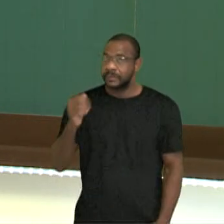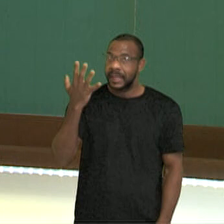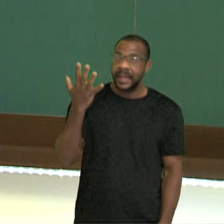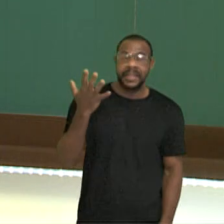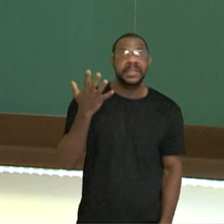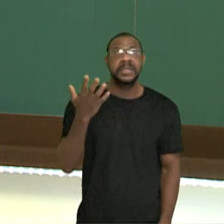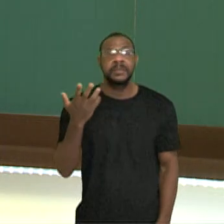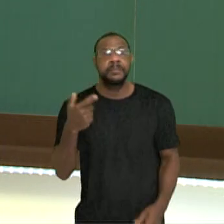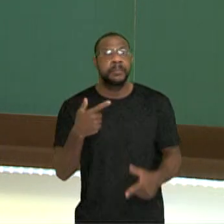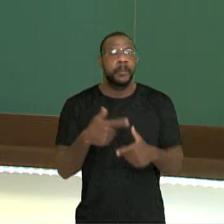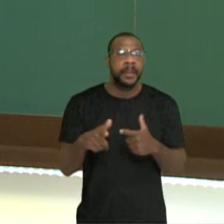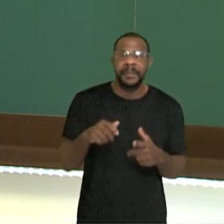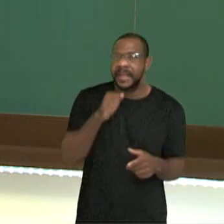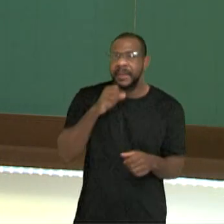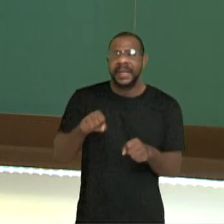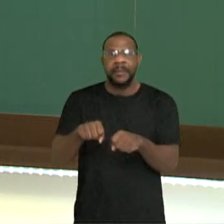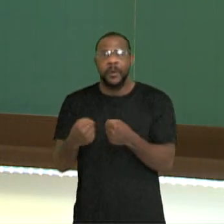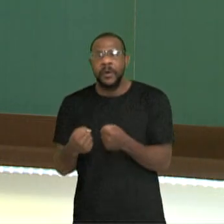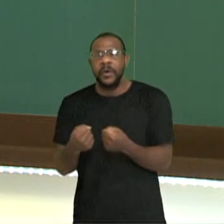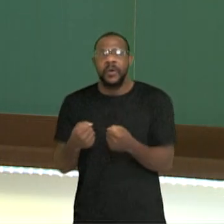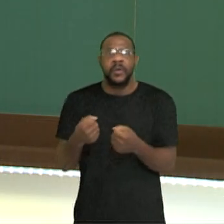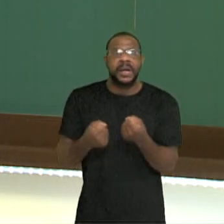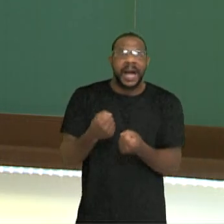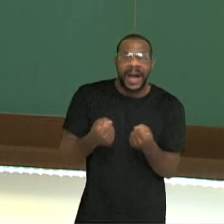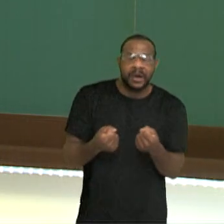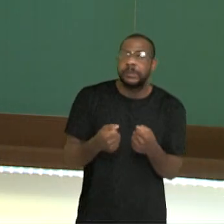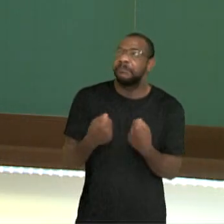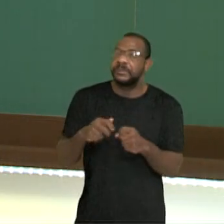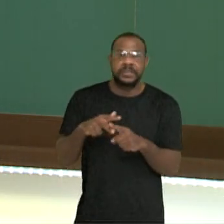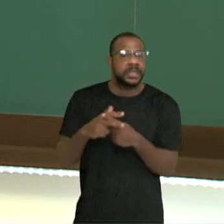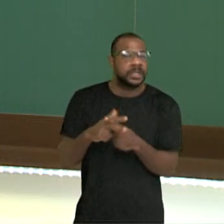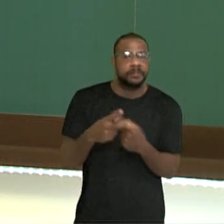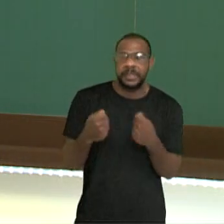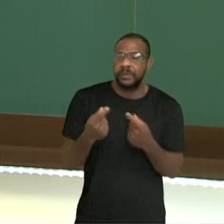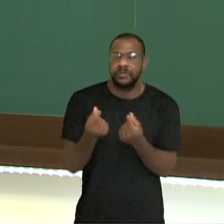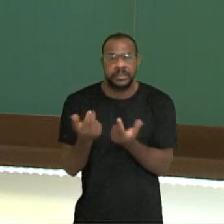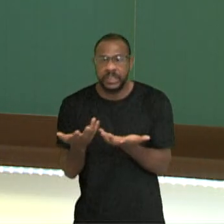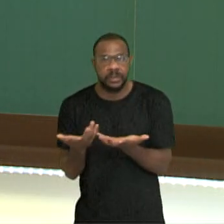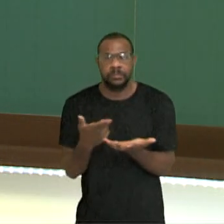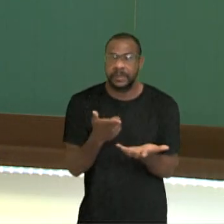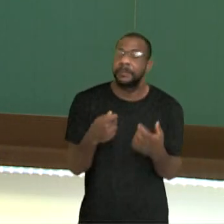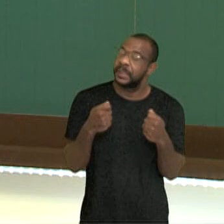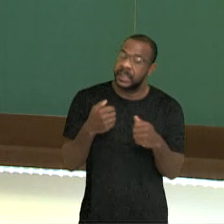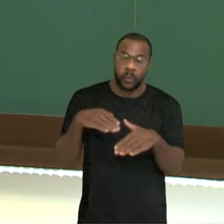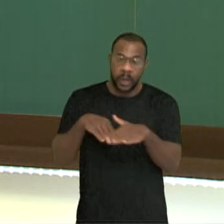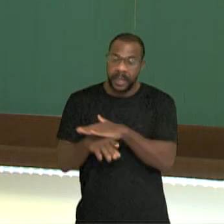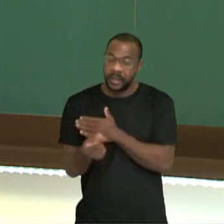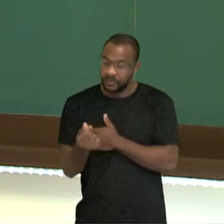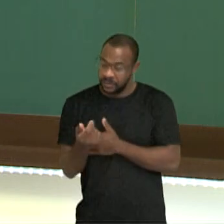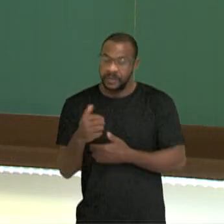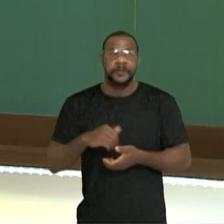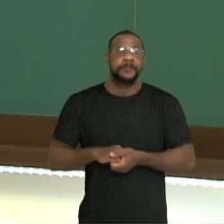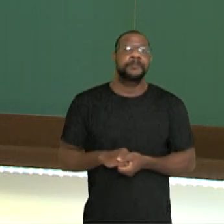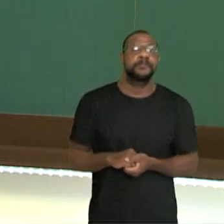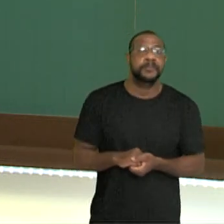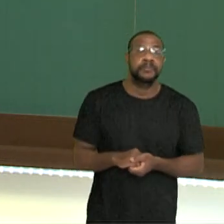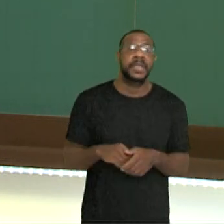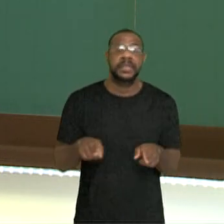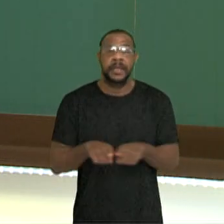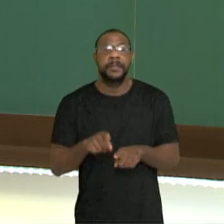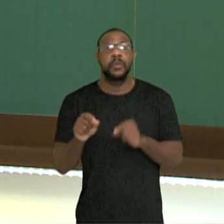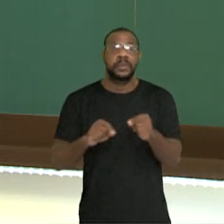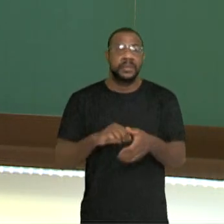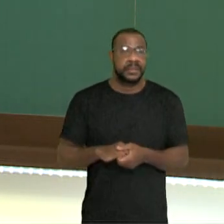prepara, por exemplo, a quebra do carro que a gente precisa para se locomover, então esses fundos de reserva são extremamente importantes. E vamos simular